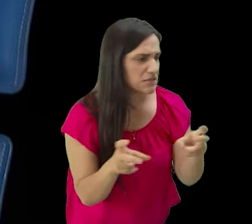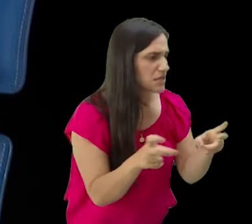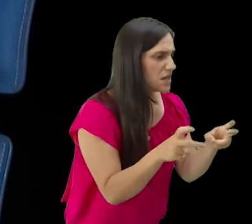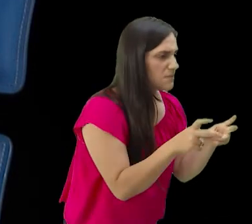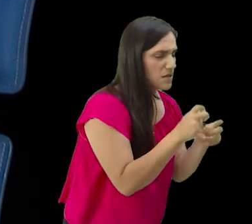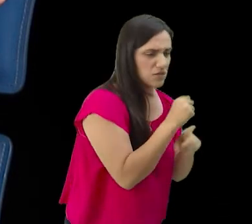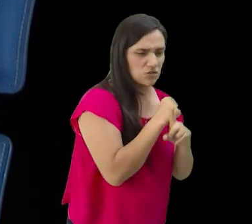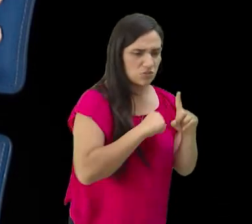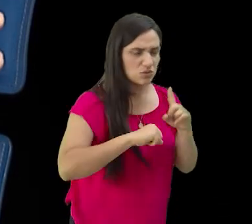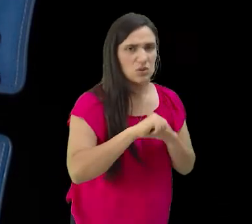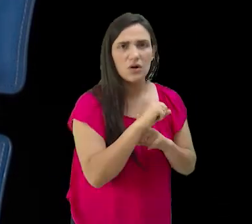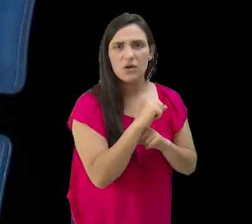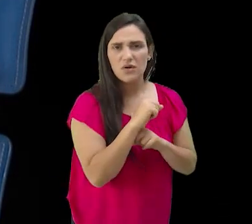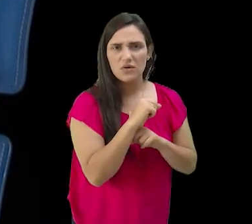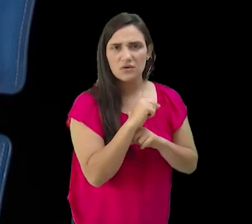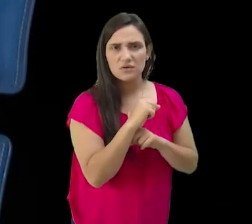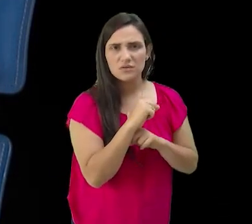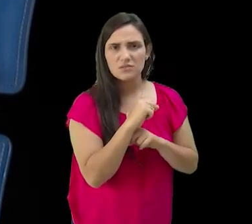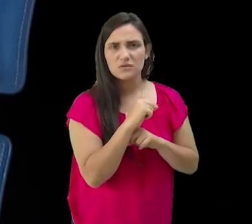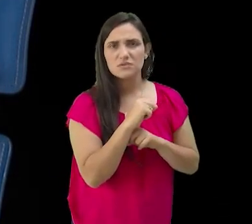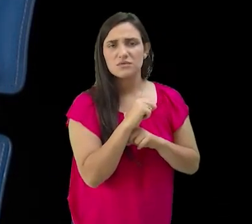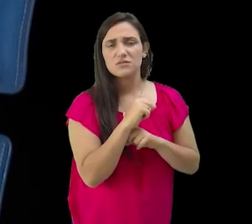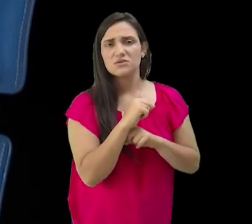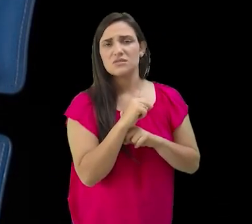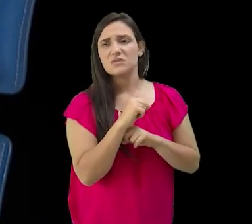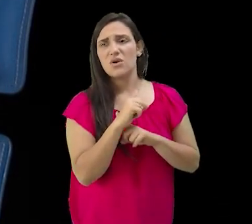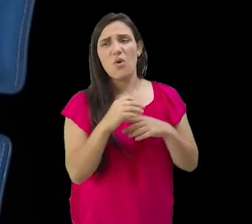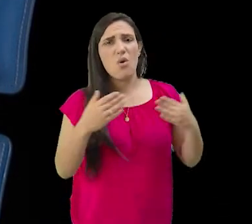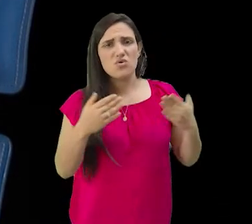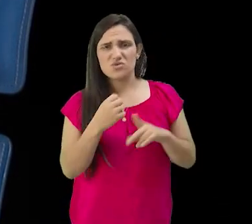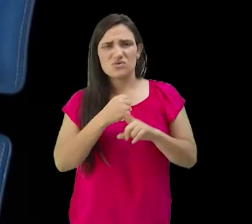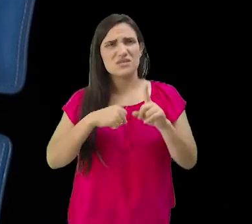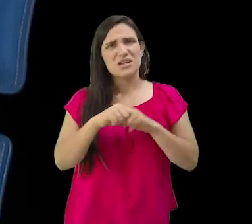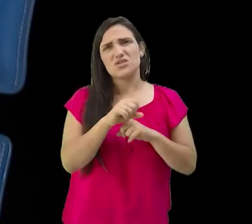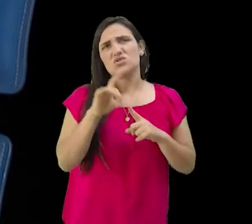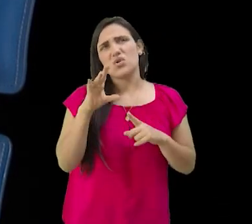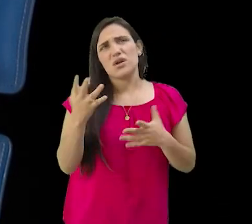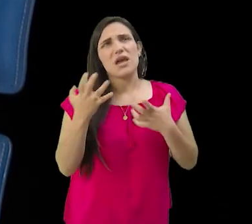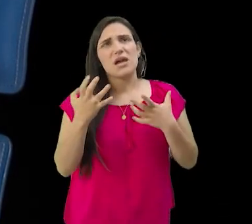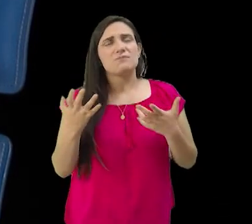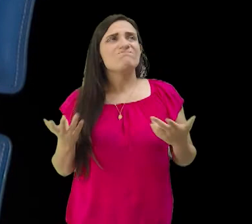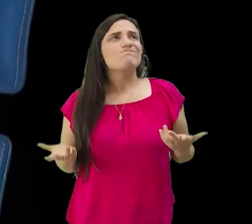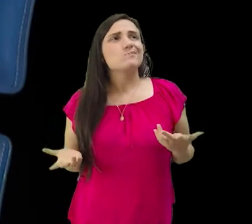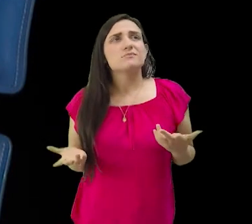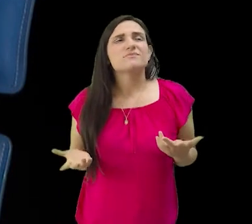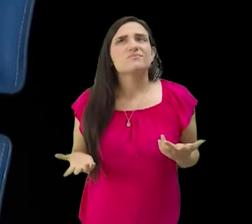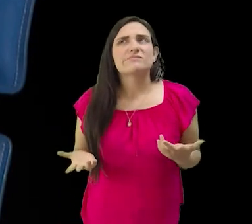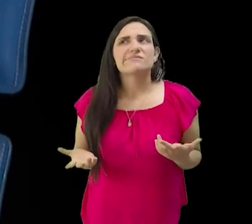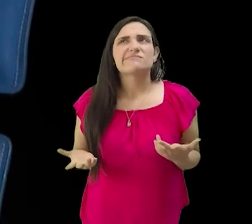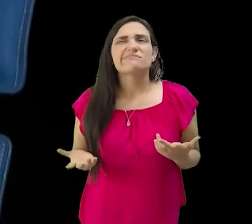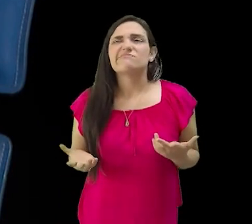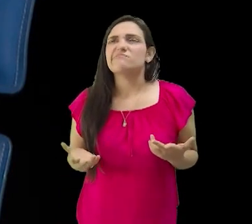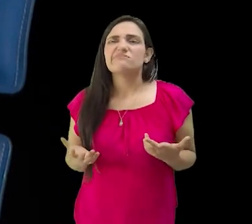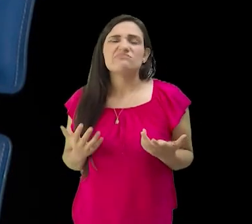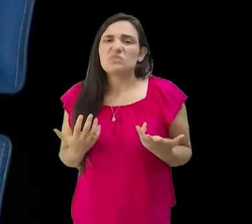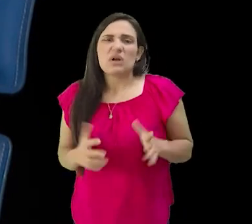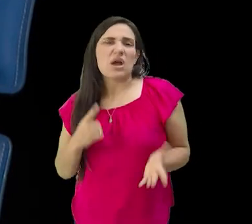para entender a sociedade que ele está vivendo, né? Essa sociedade hoje, o que ela quer? Cara, ela